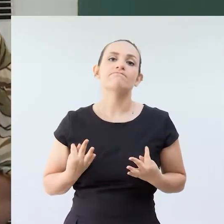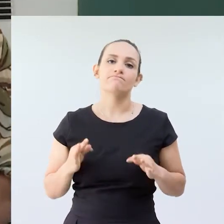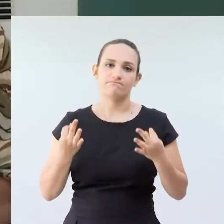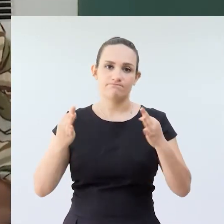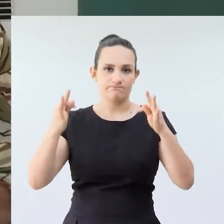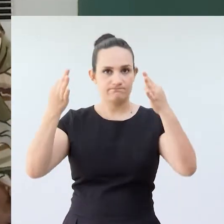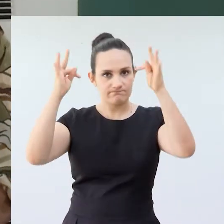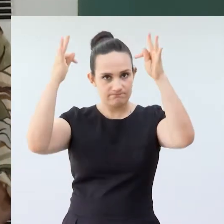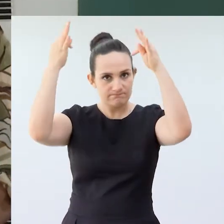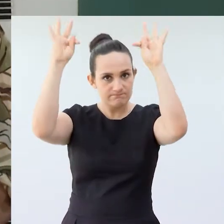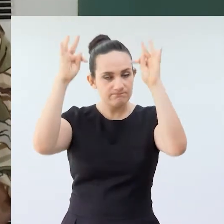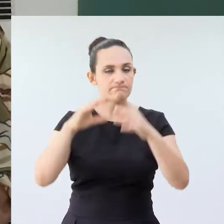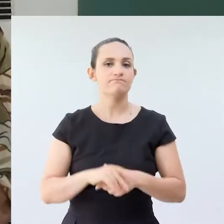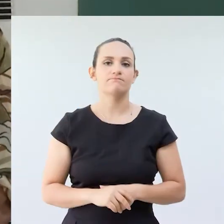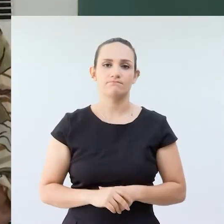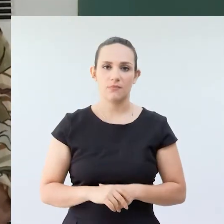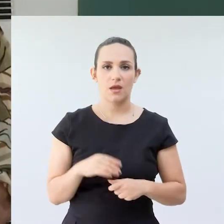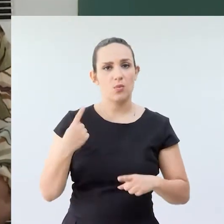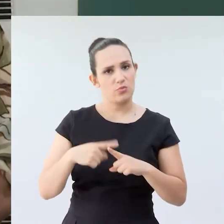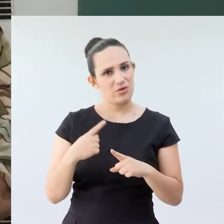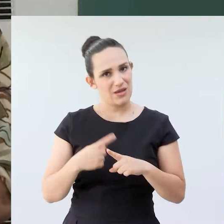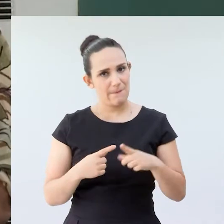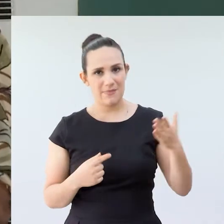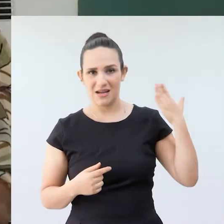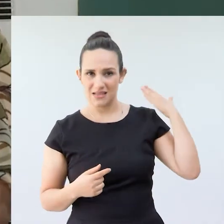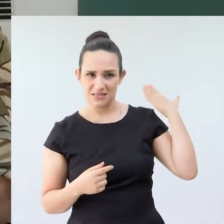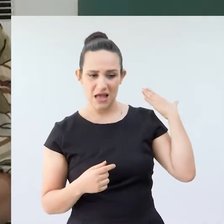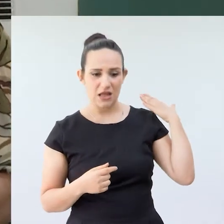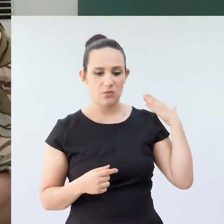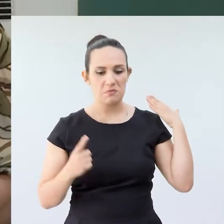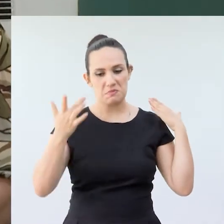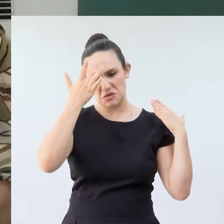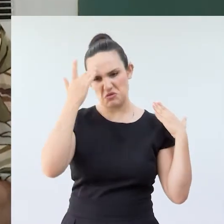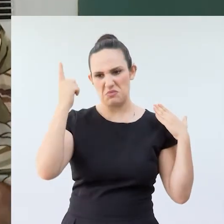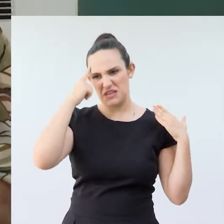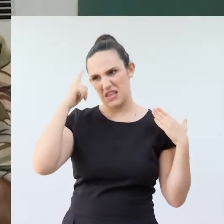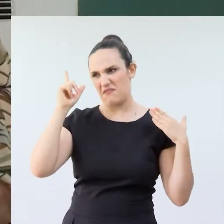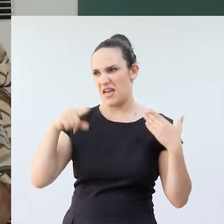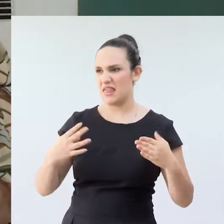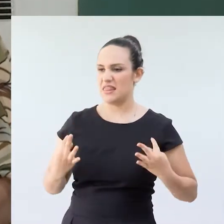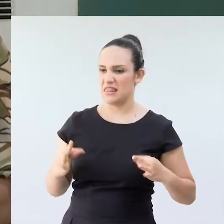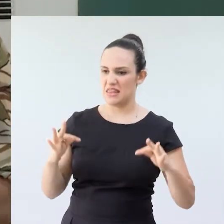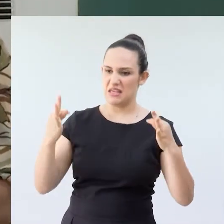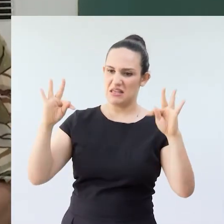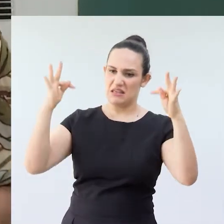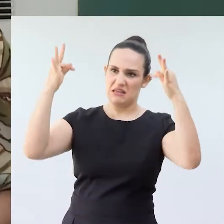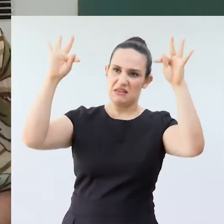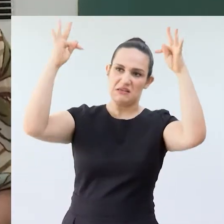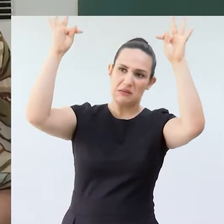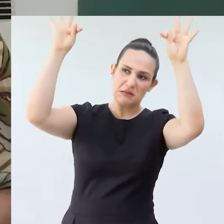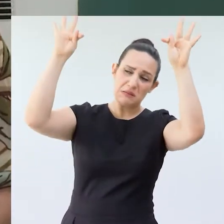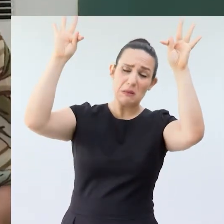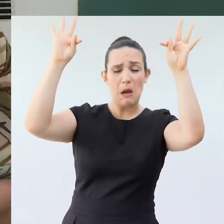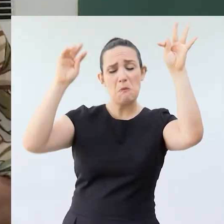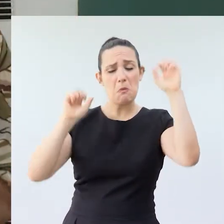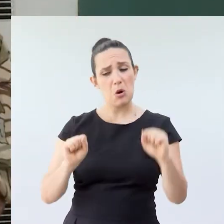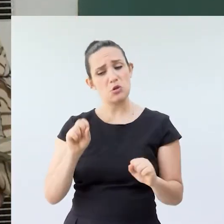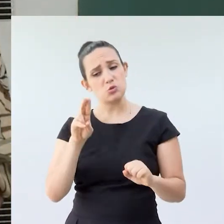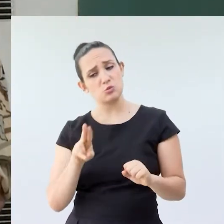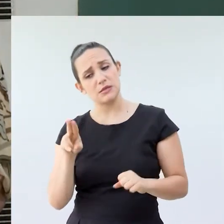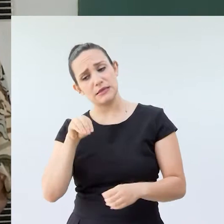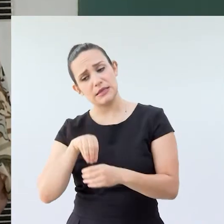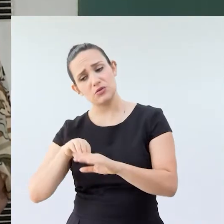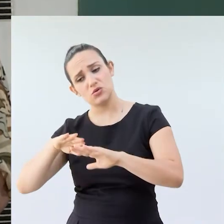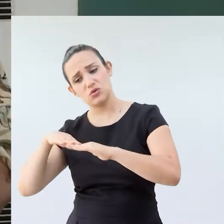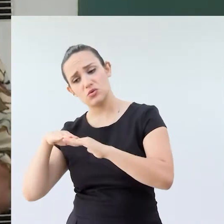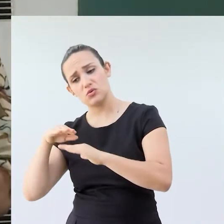A tecnologia que antes ela vinha como um recurso para dentro da sala de aula, ela